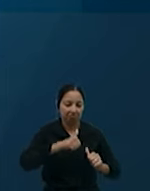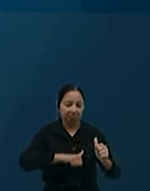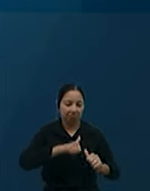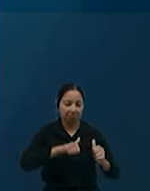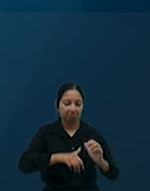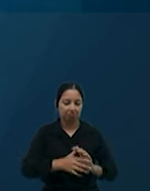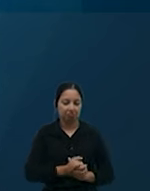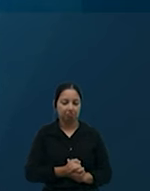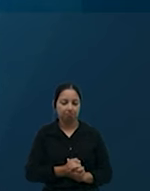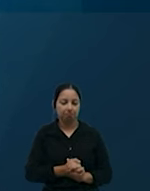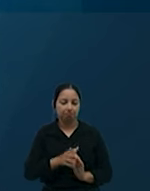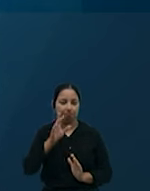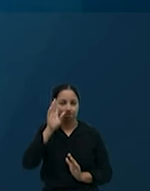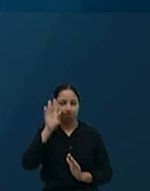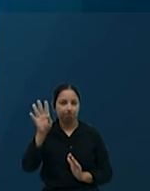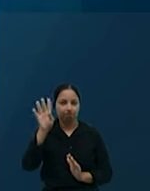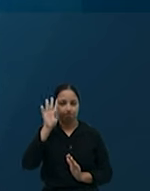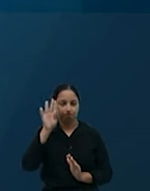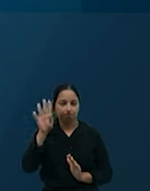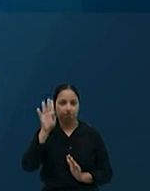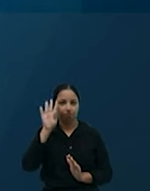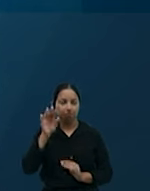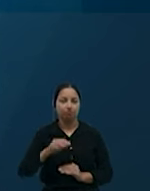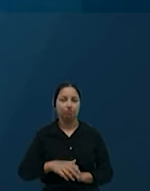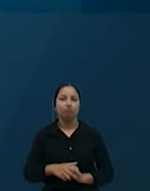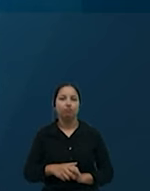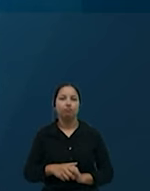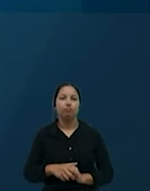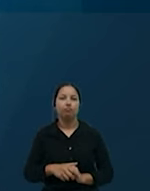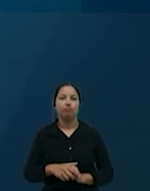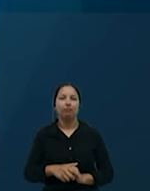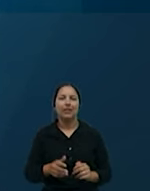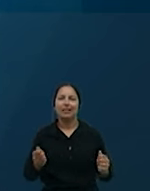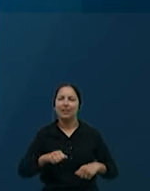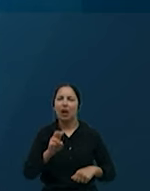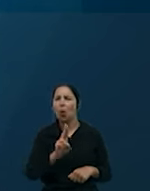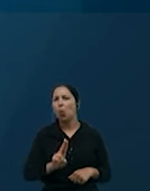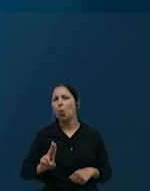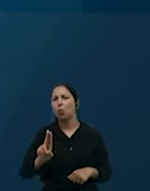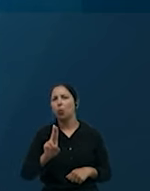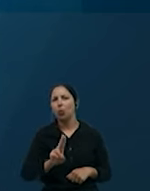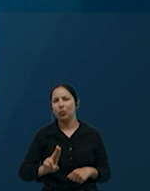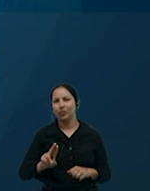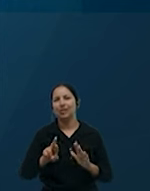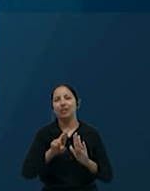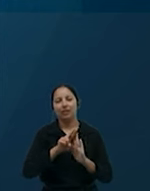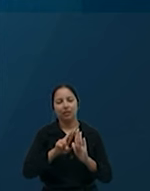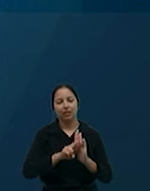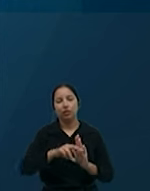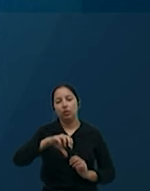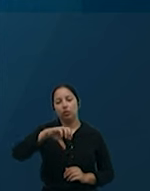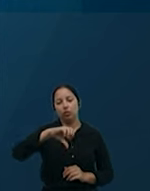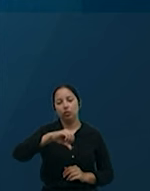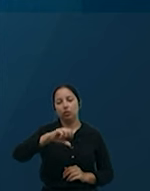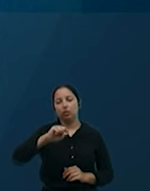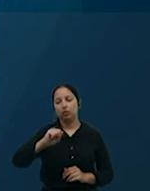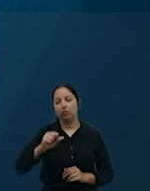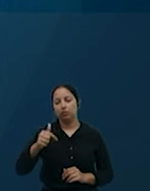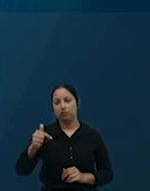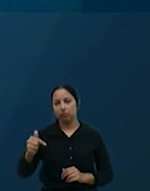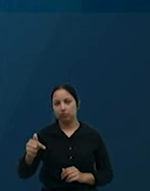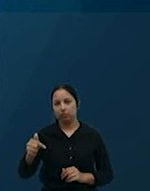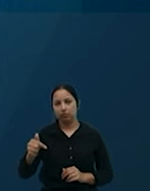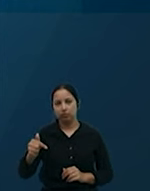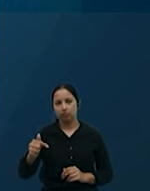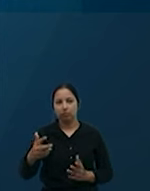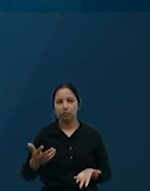essa perspectiva de darmos utilidade a essa regra do 987, e